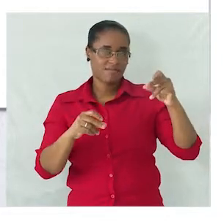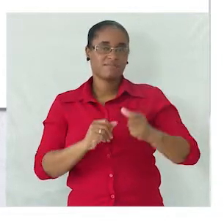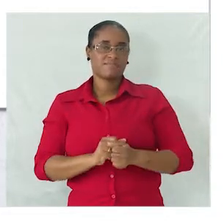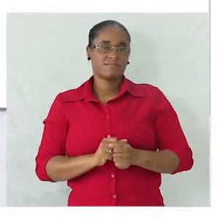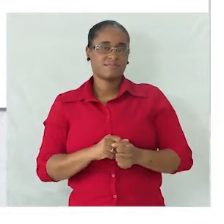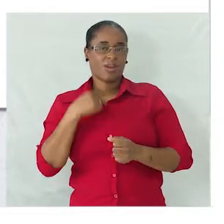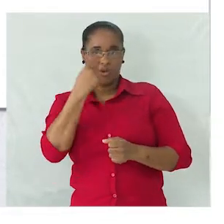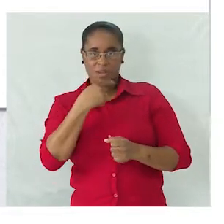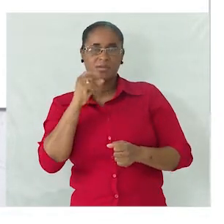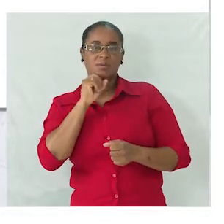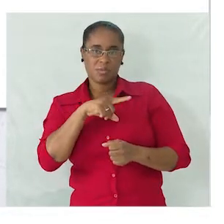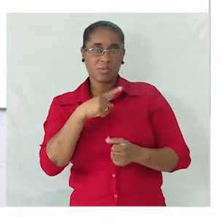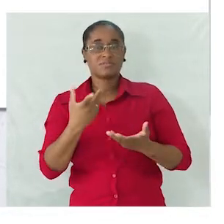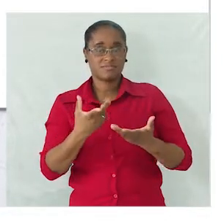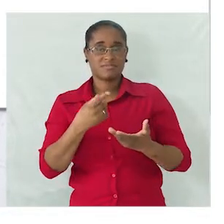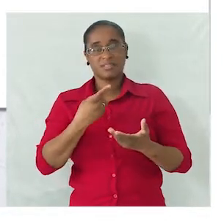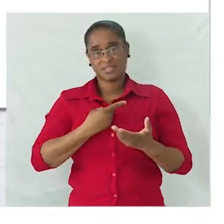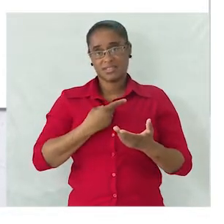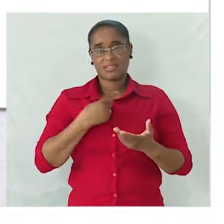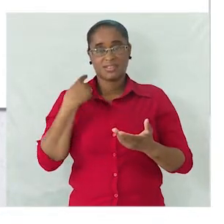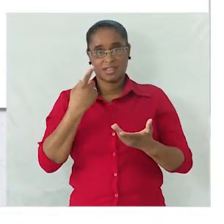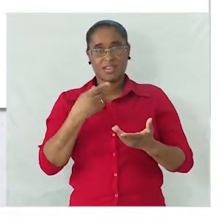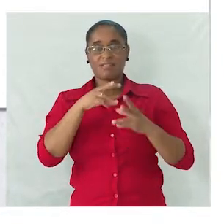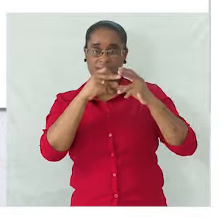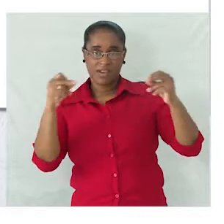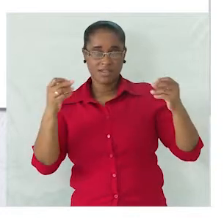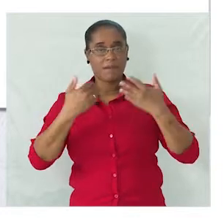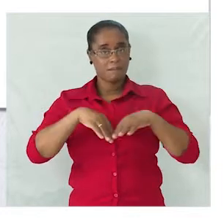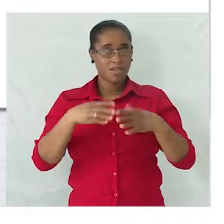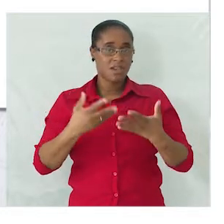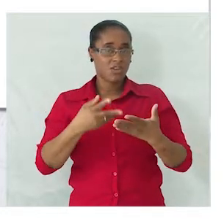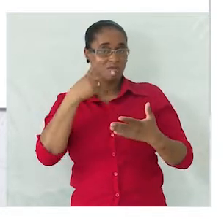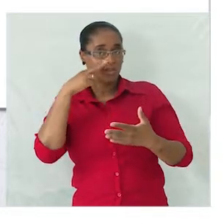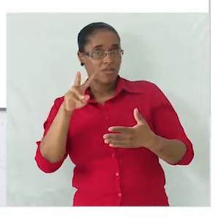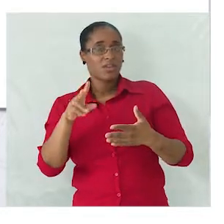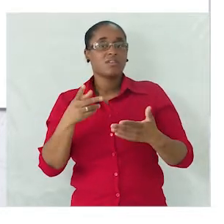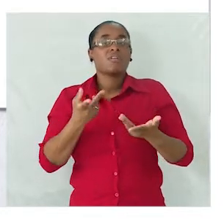Oralmente, podemos até considerar que seja frase, mas agora vamos ver em termos de